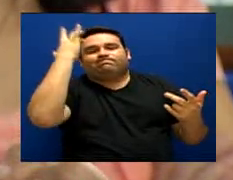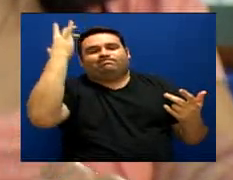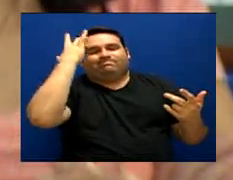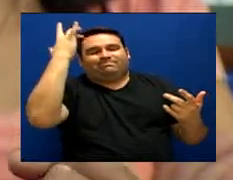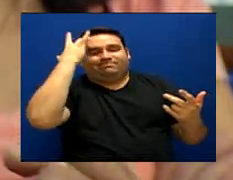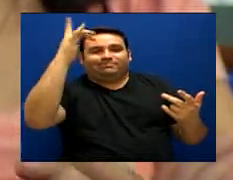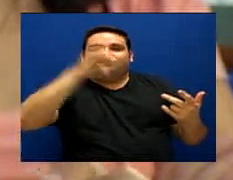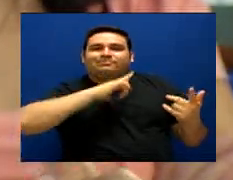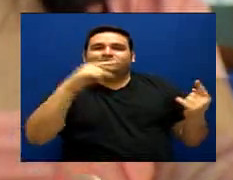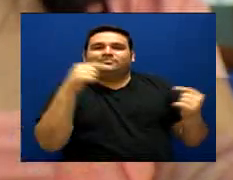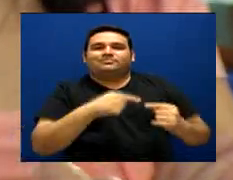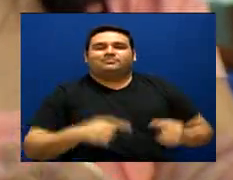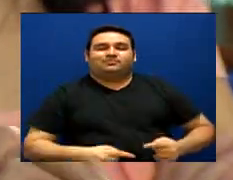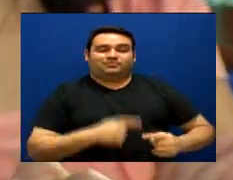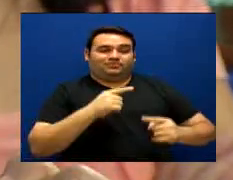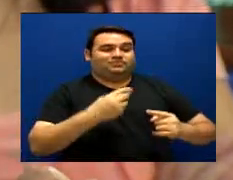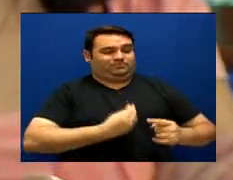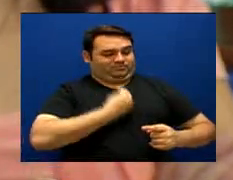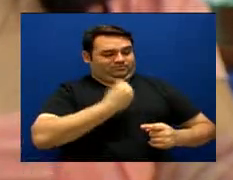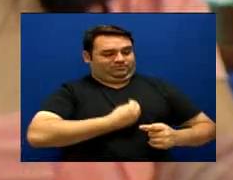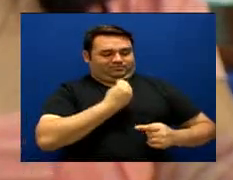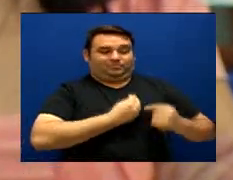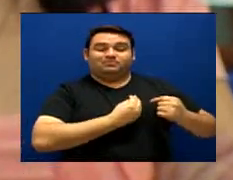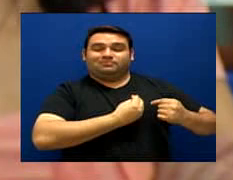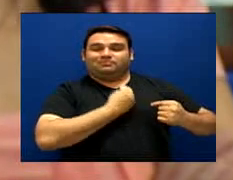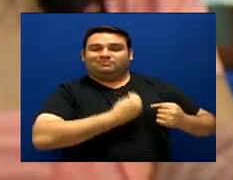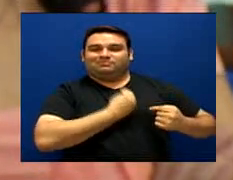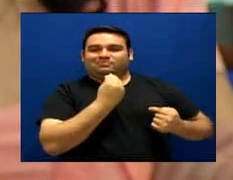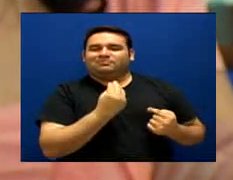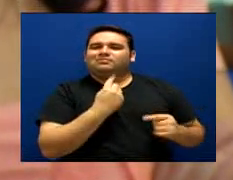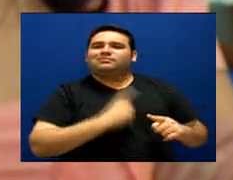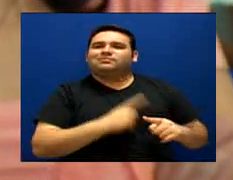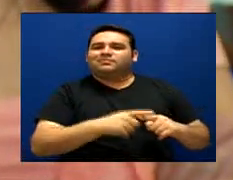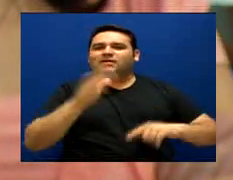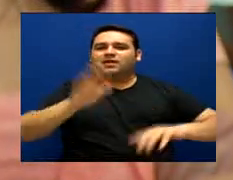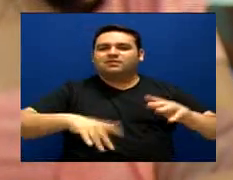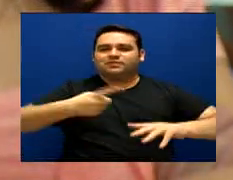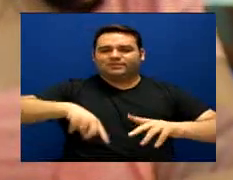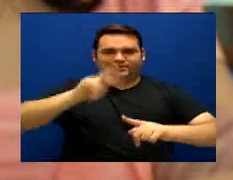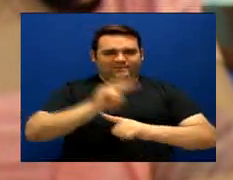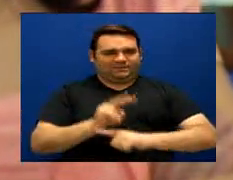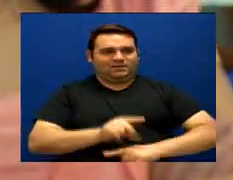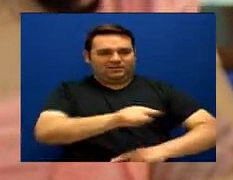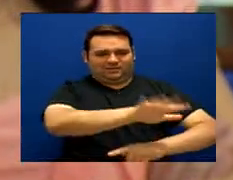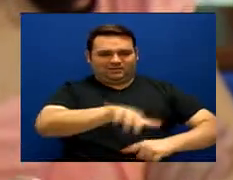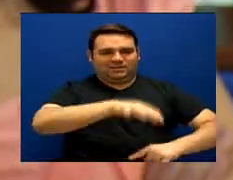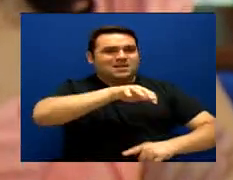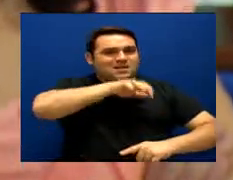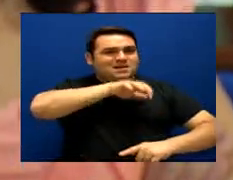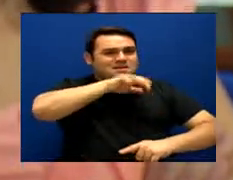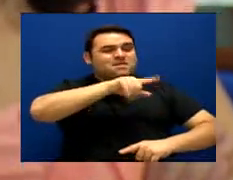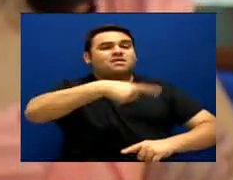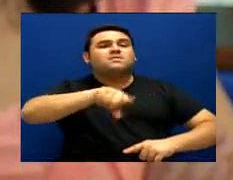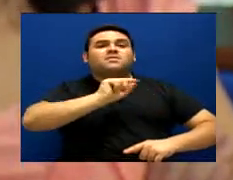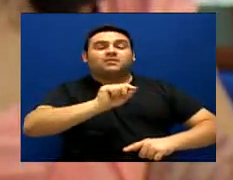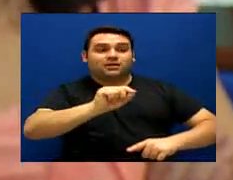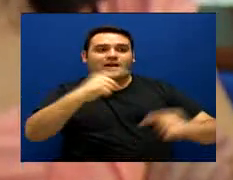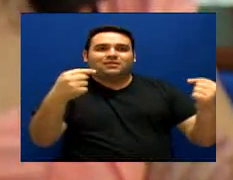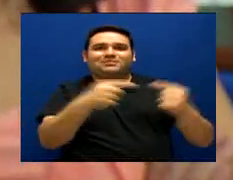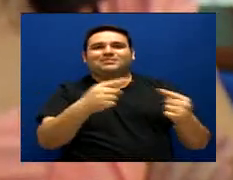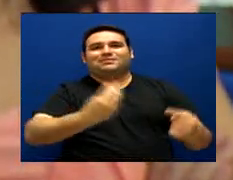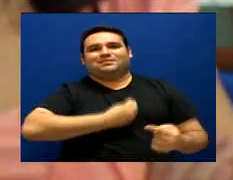responsabilidade para com a vida. Porque quando a gente defende os animais, a gente está defendendo é a